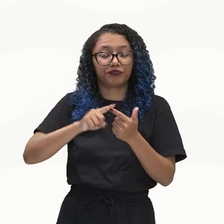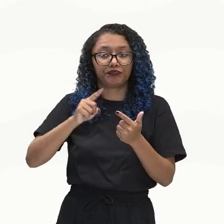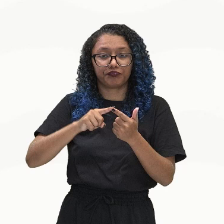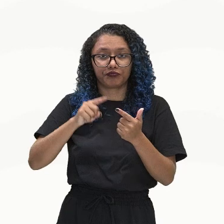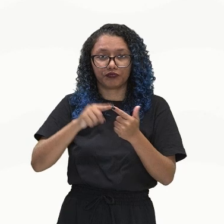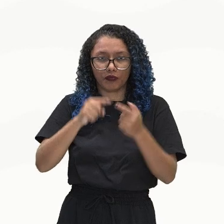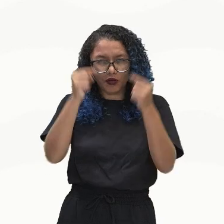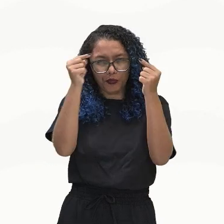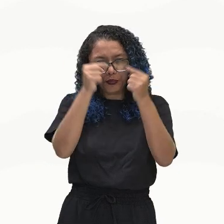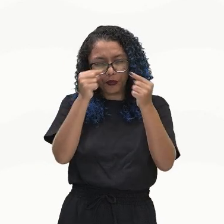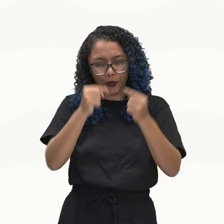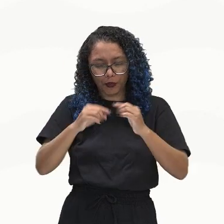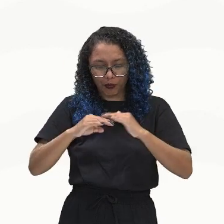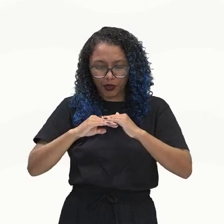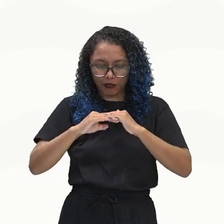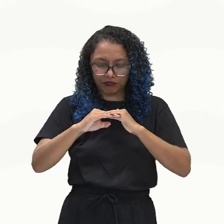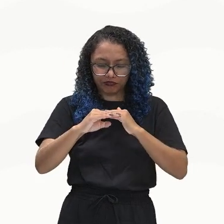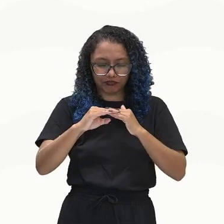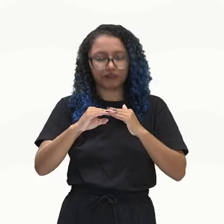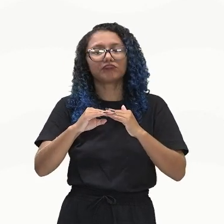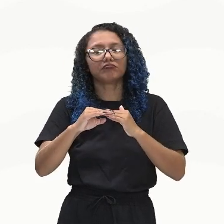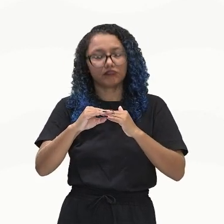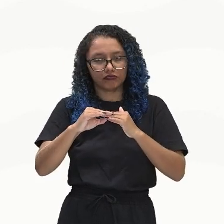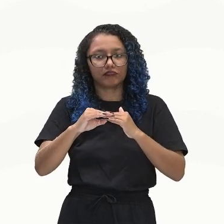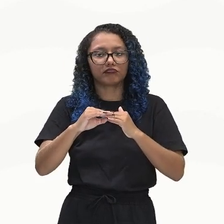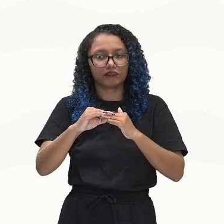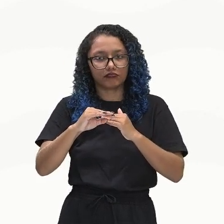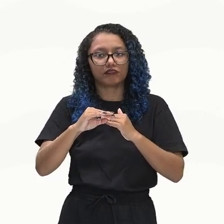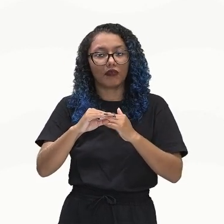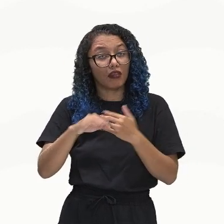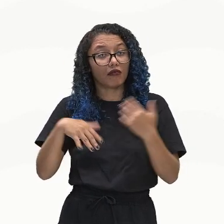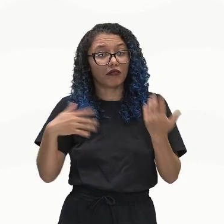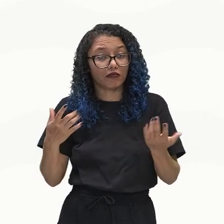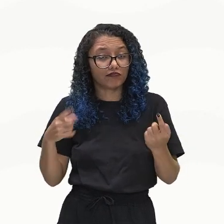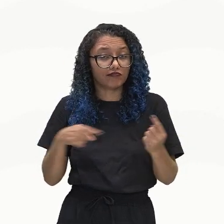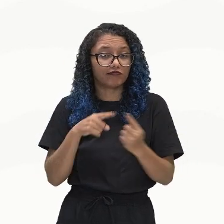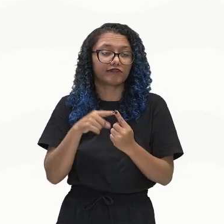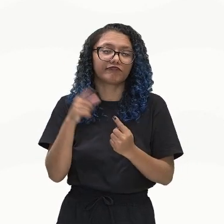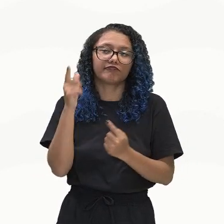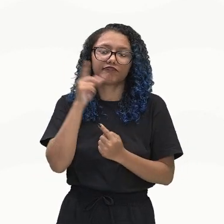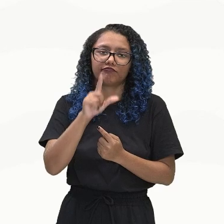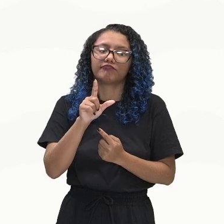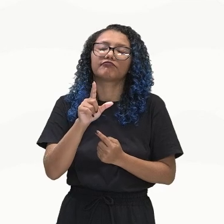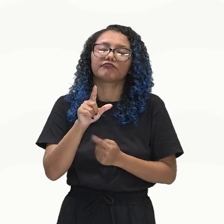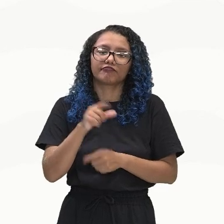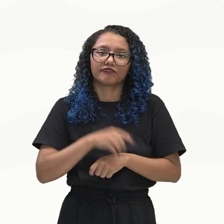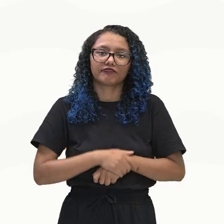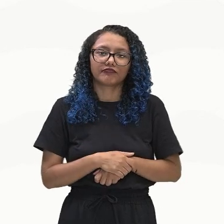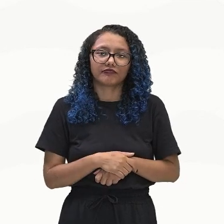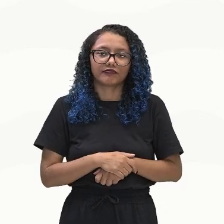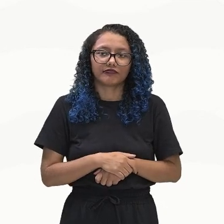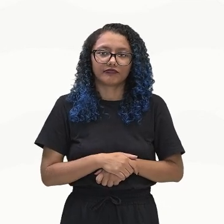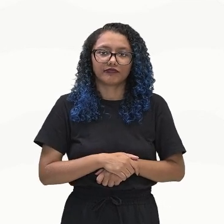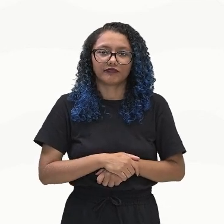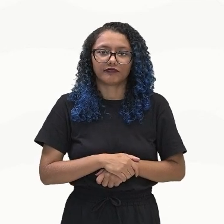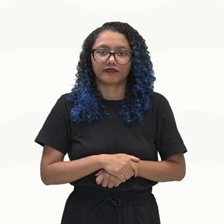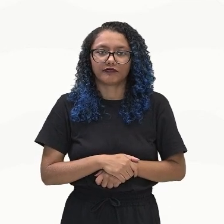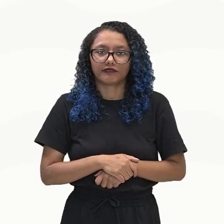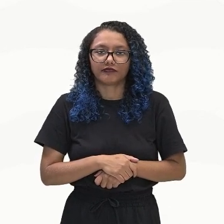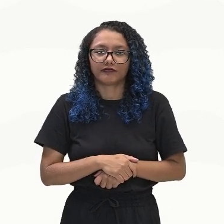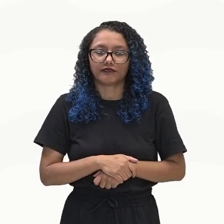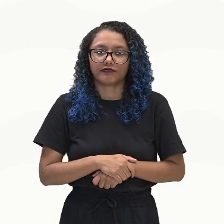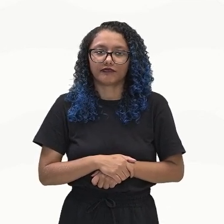depois a gente vai traçar, né? Até alcançar um objetivo. Então,